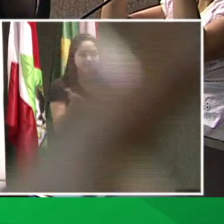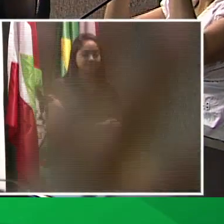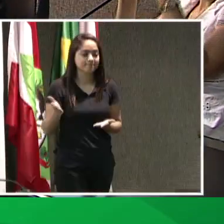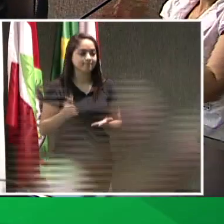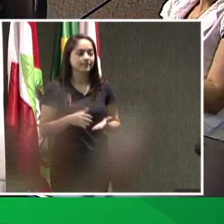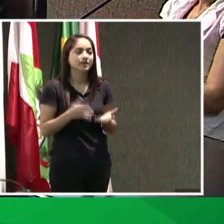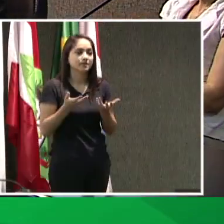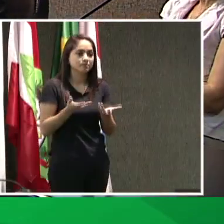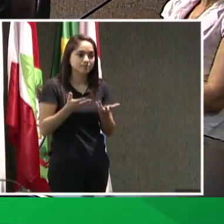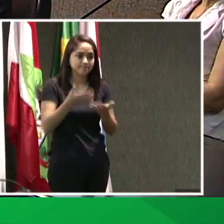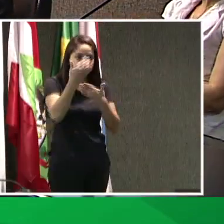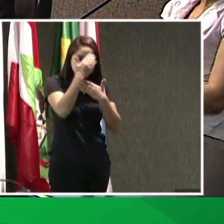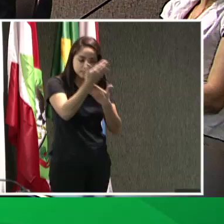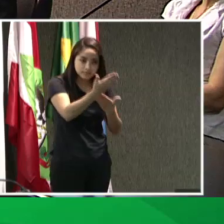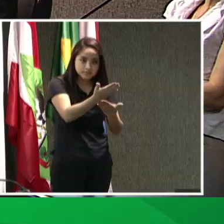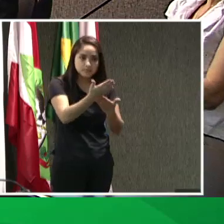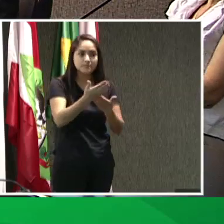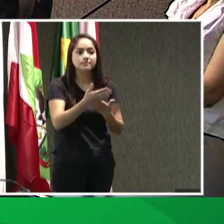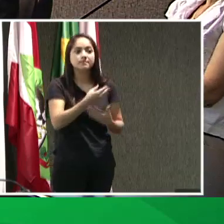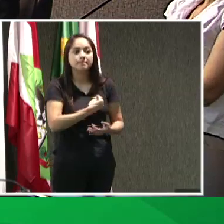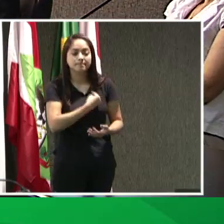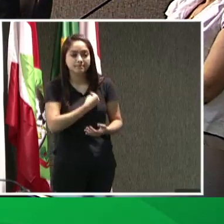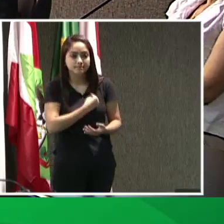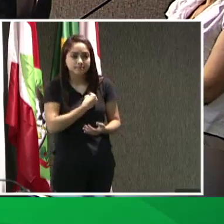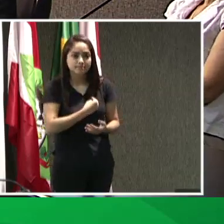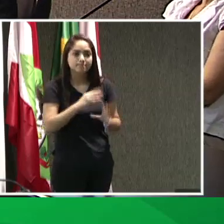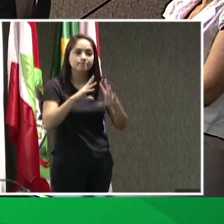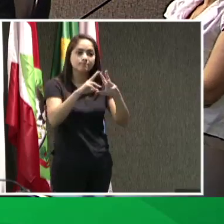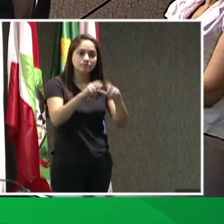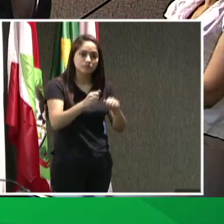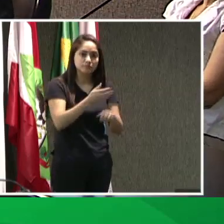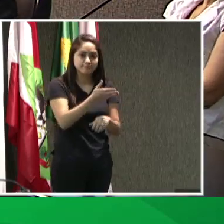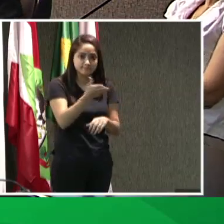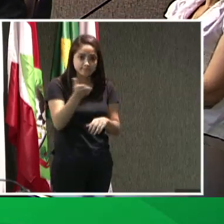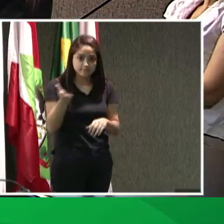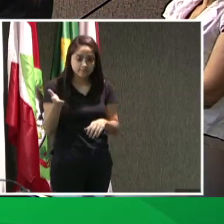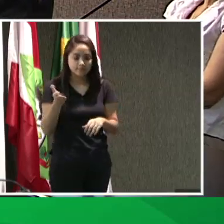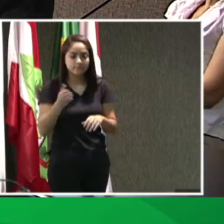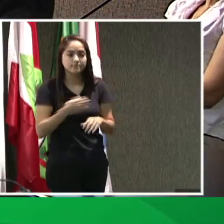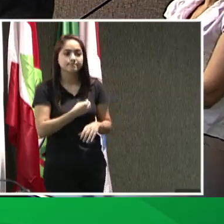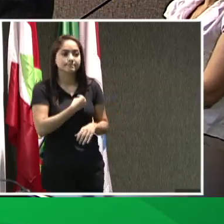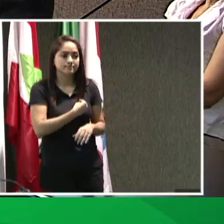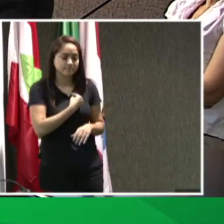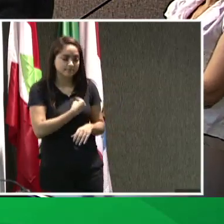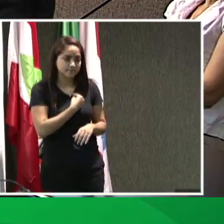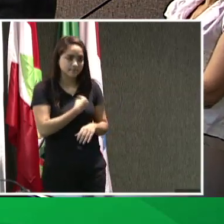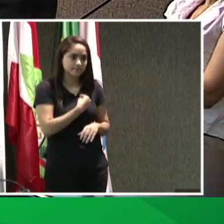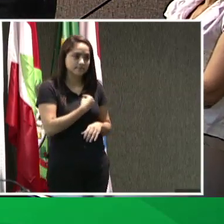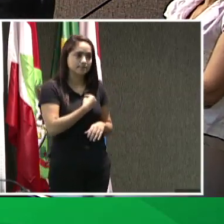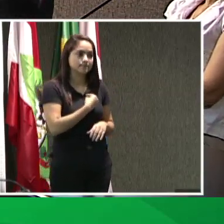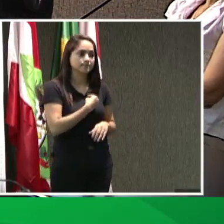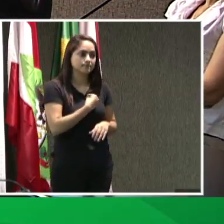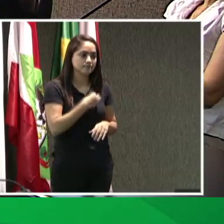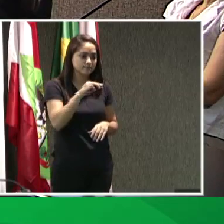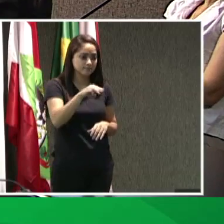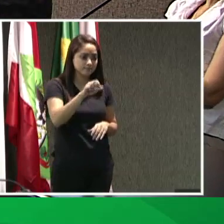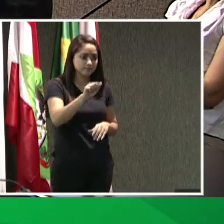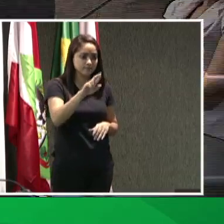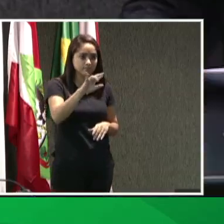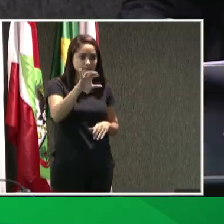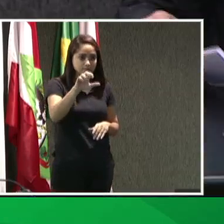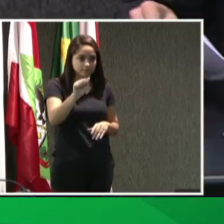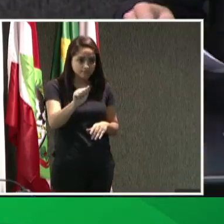Eu quero, então, agradecer a presença de todos, a presença aqui da Maria de